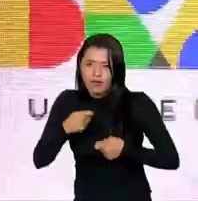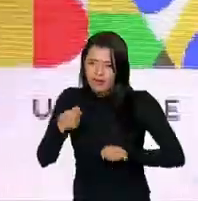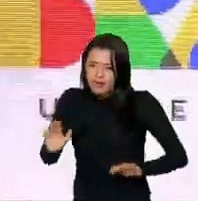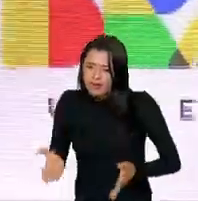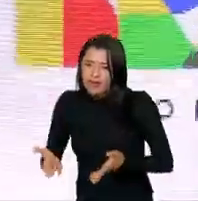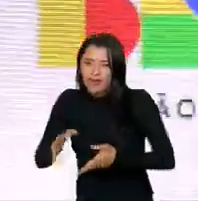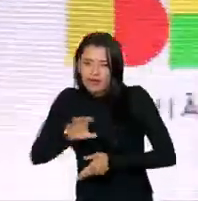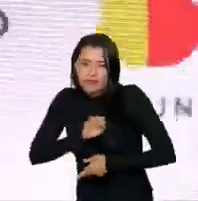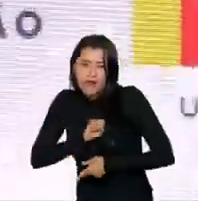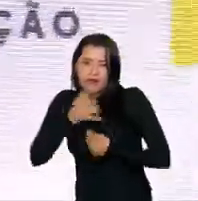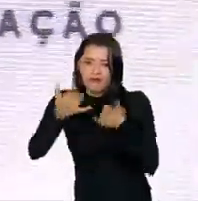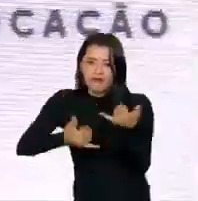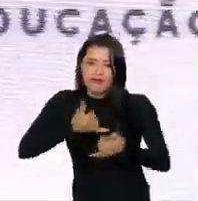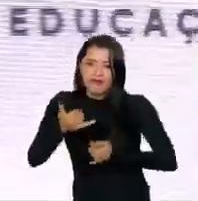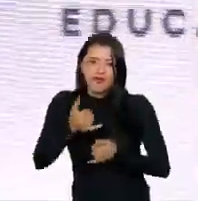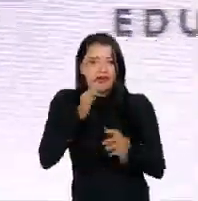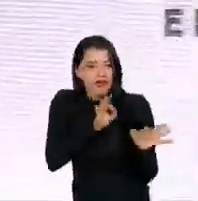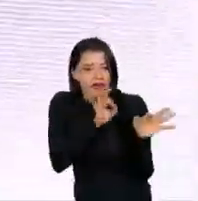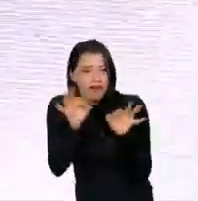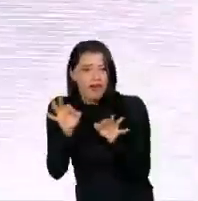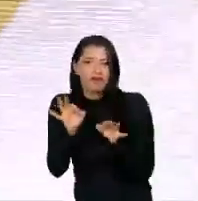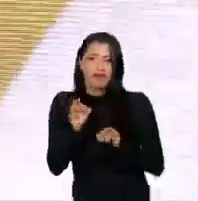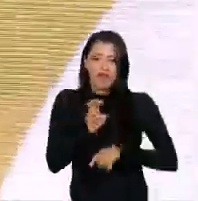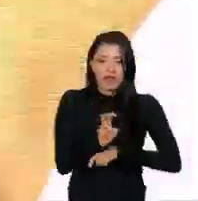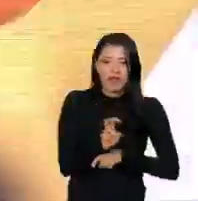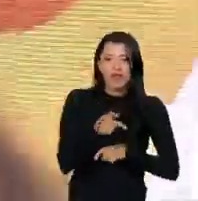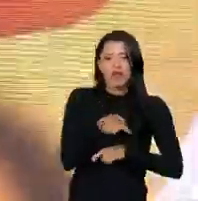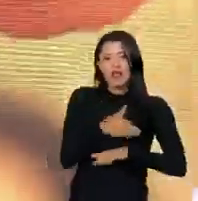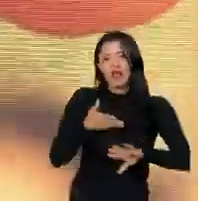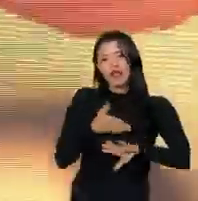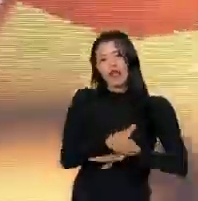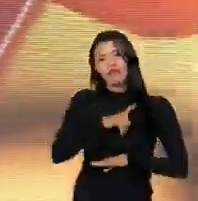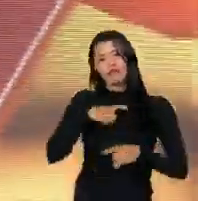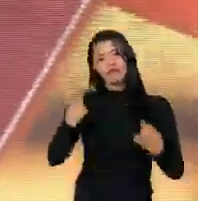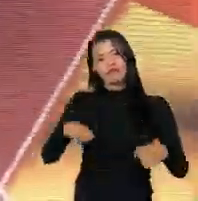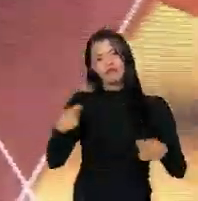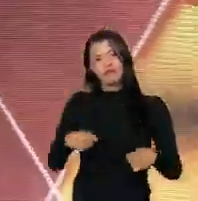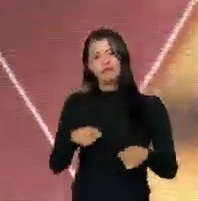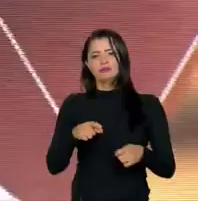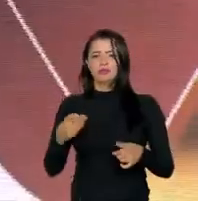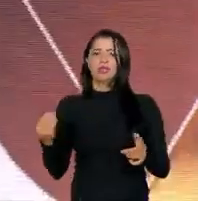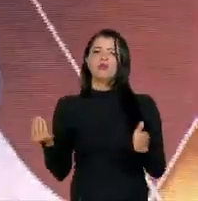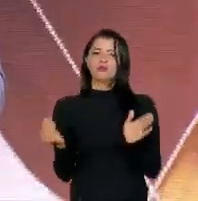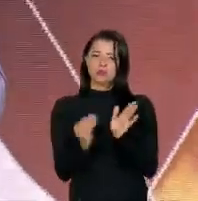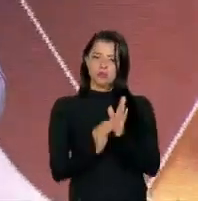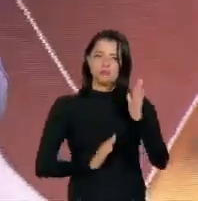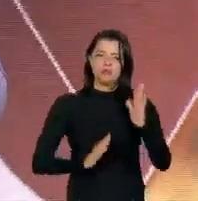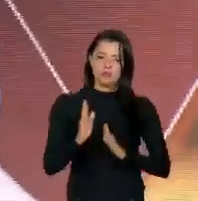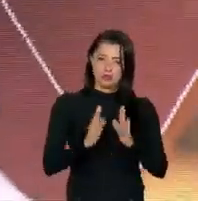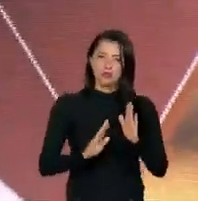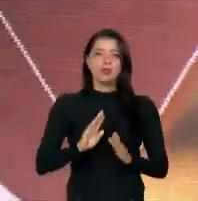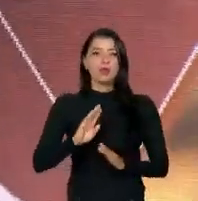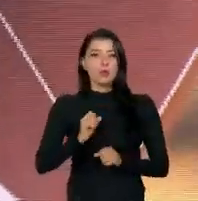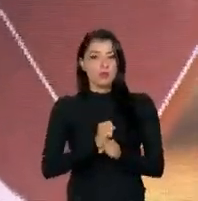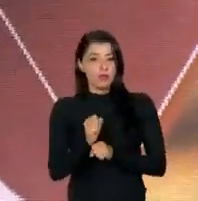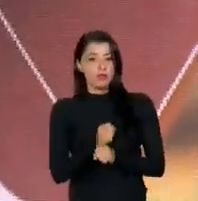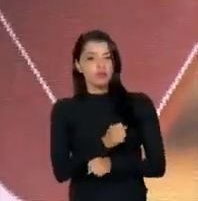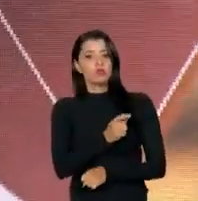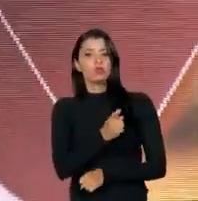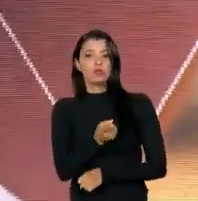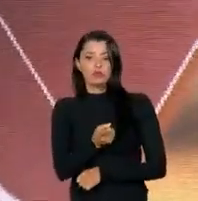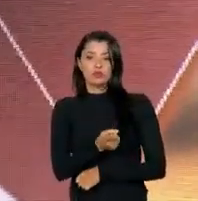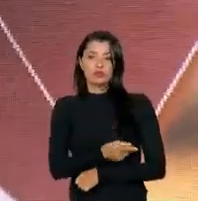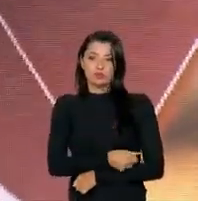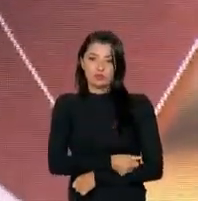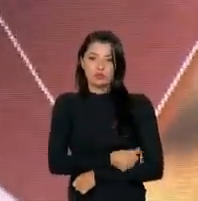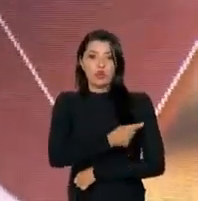precisa ter uma creche, precisa ser acompanhada. E entra na fase dos primeiros anos do ensino fundamental, que aí sim a